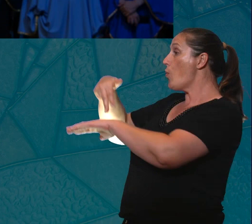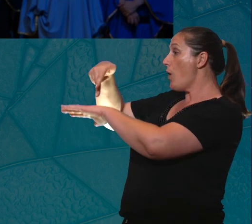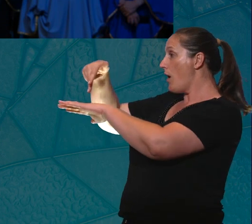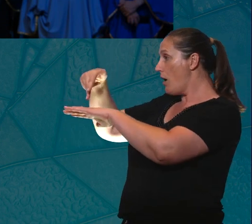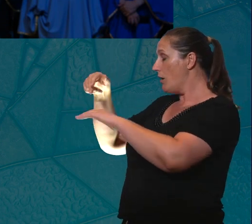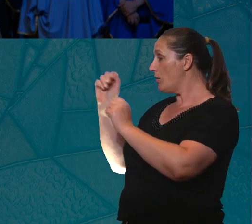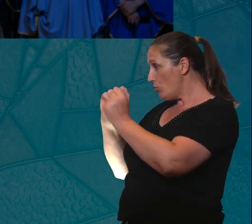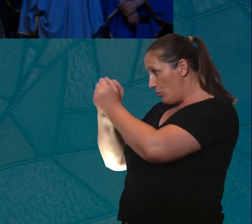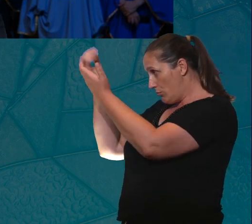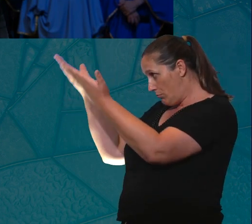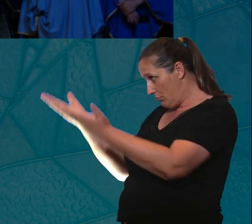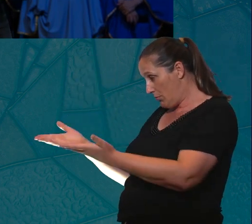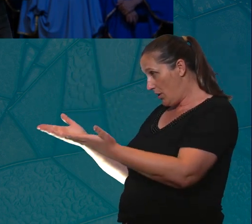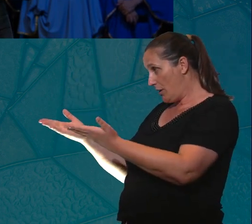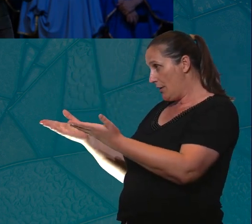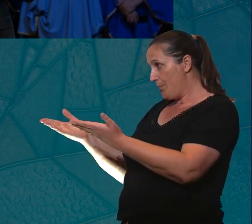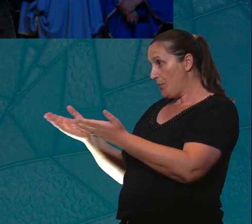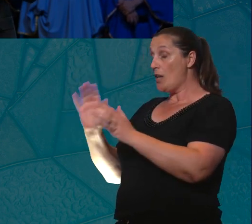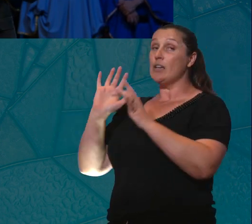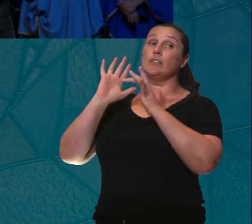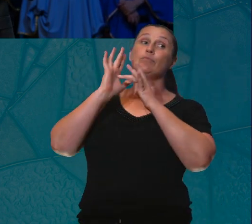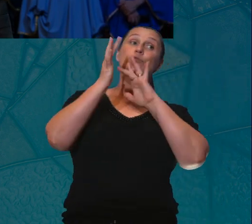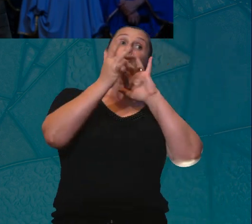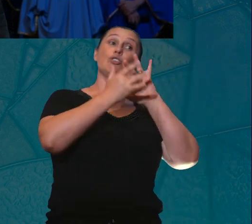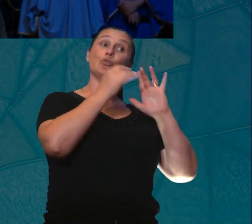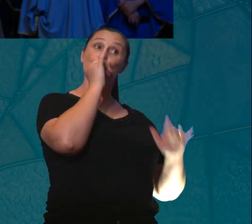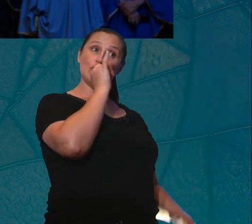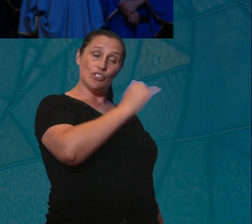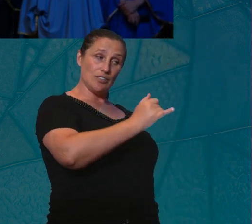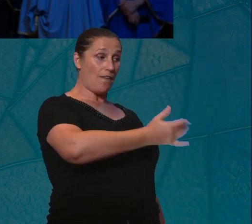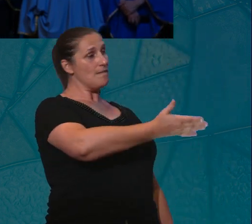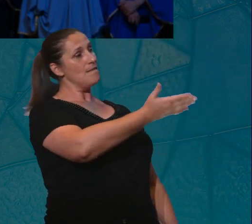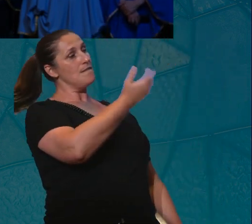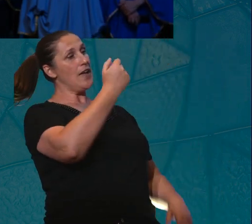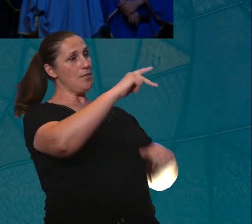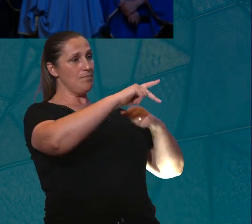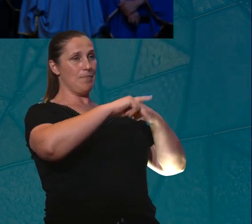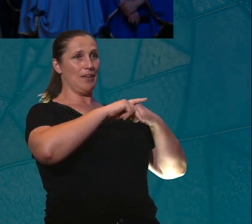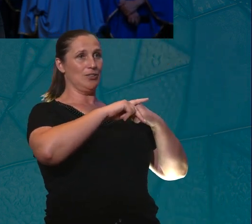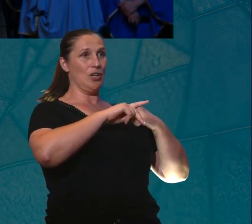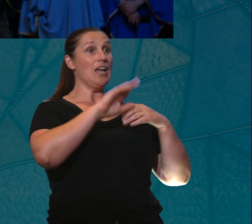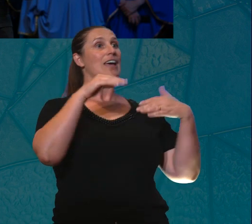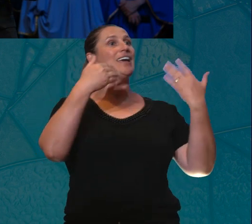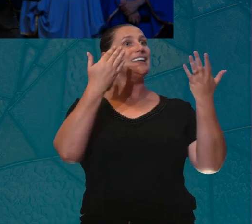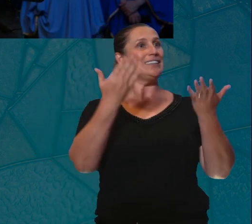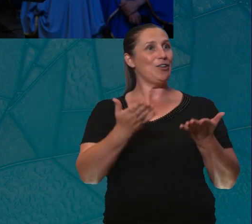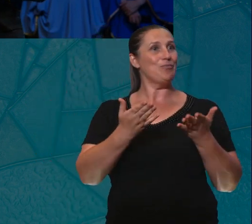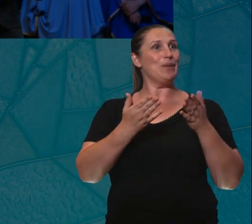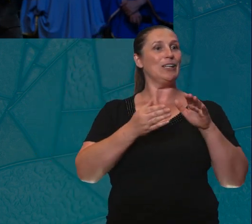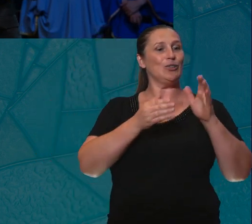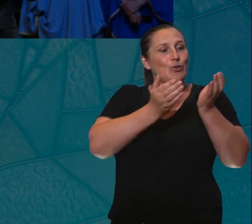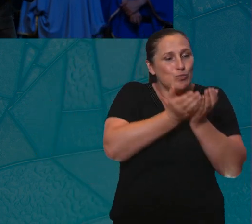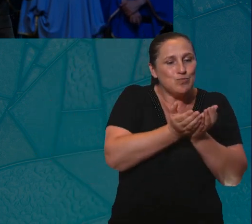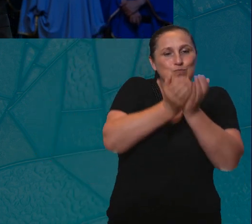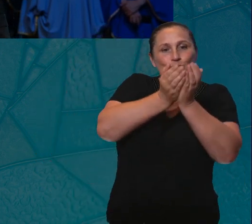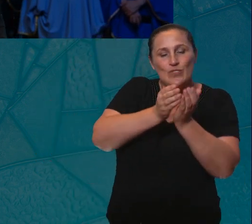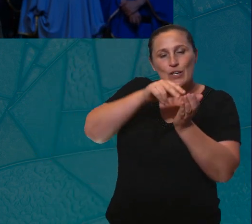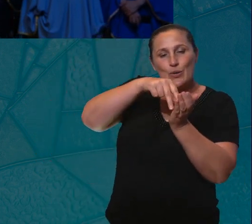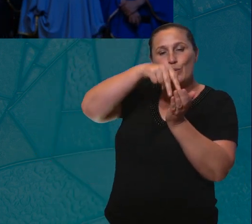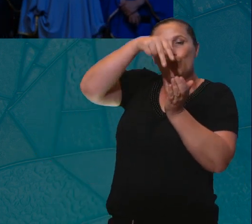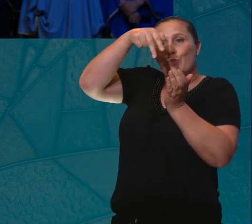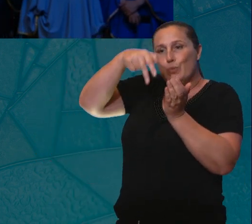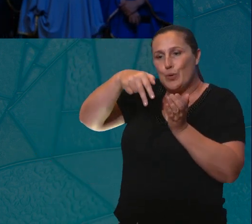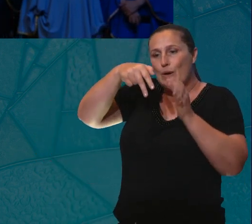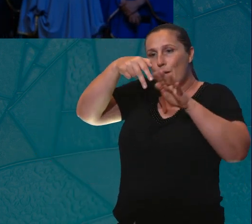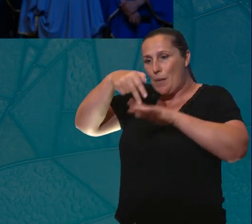por cima das águas. E ele disse: vem. E Pedro, descendo do barco, andou sobre